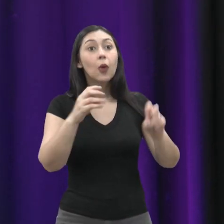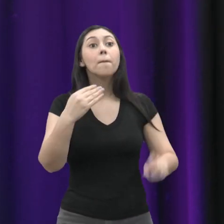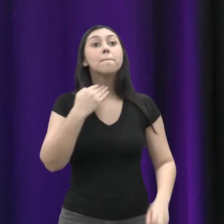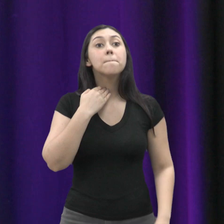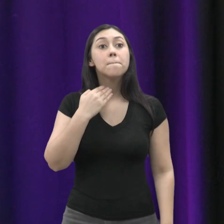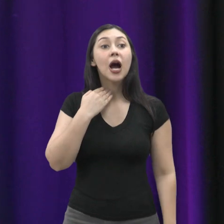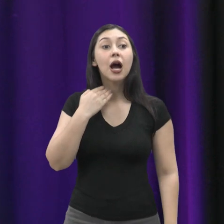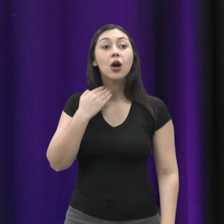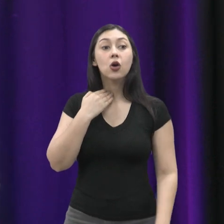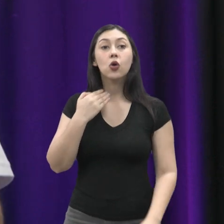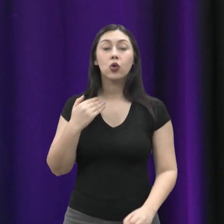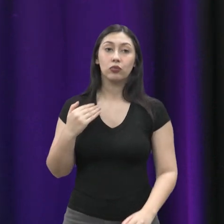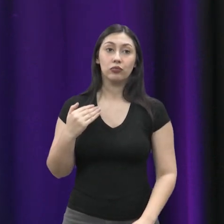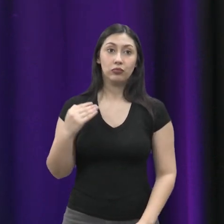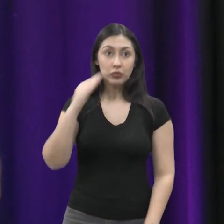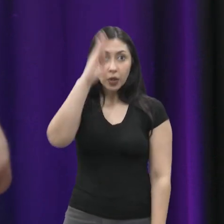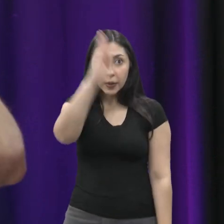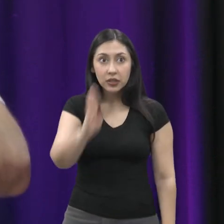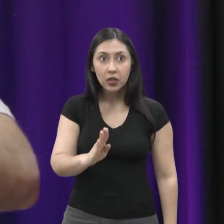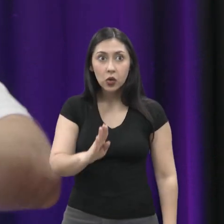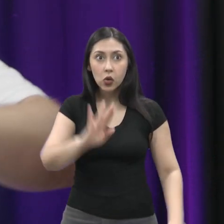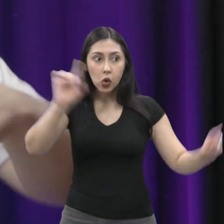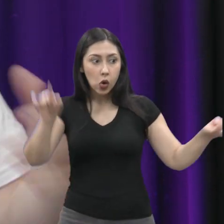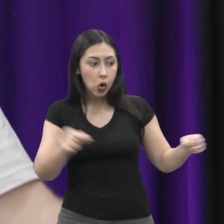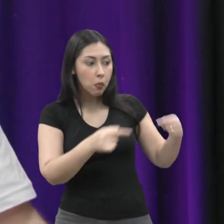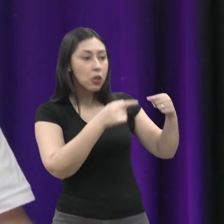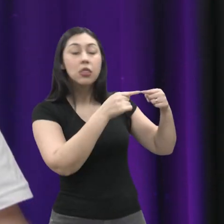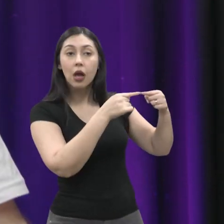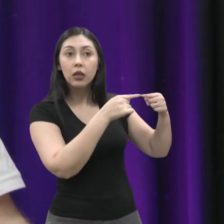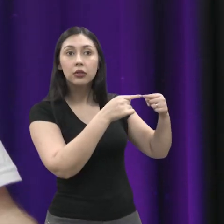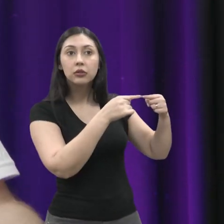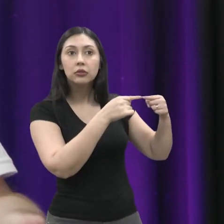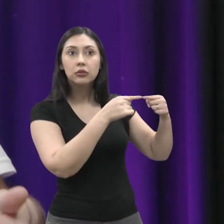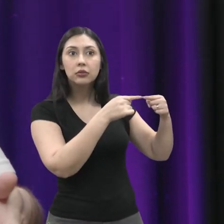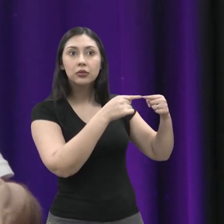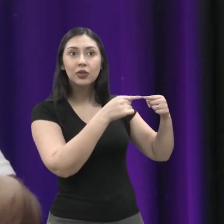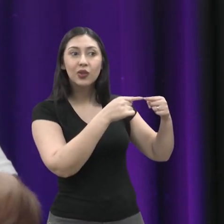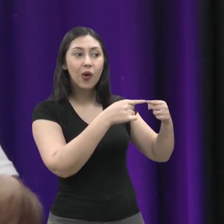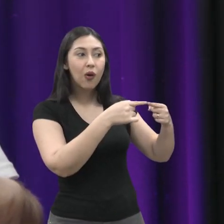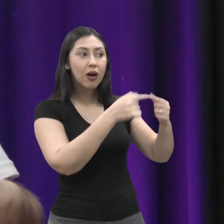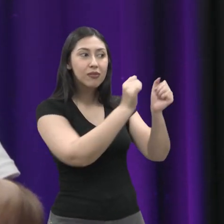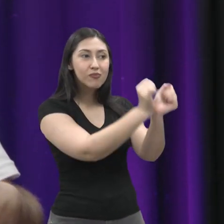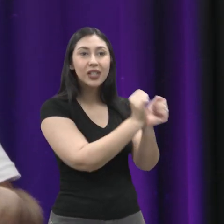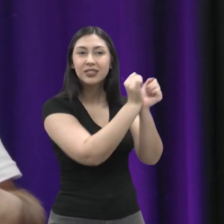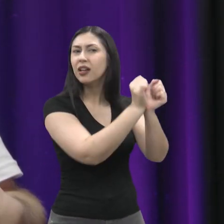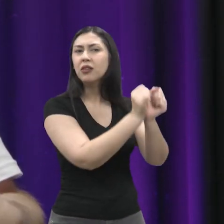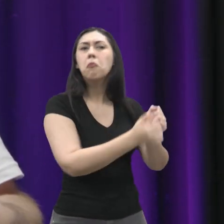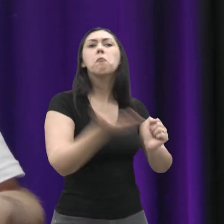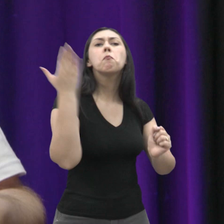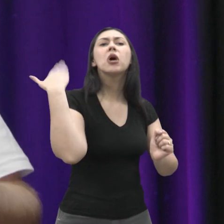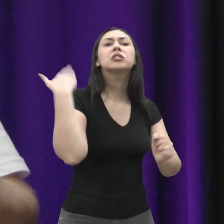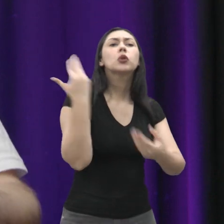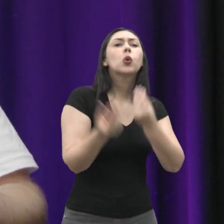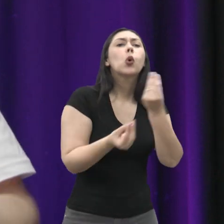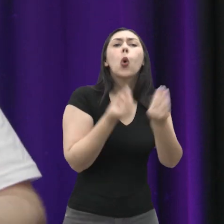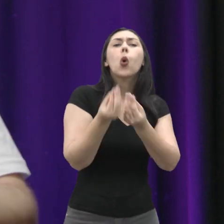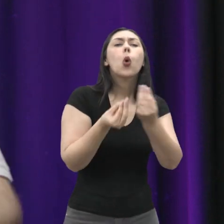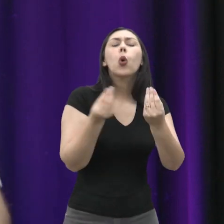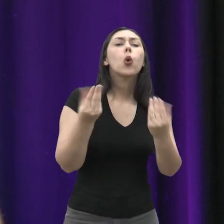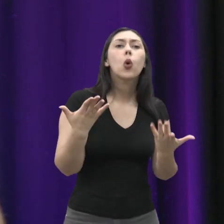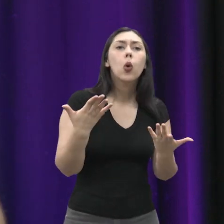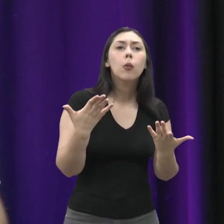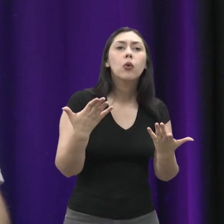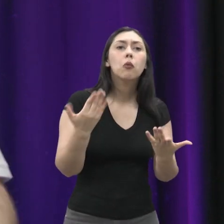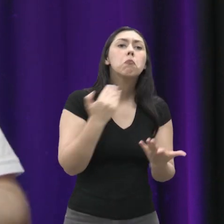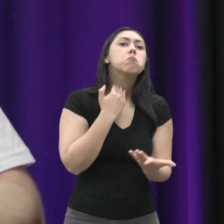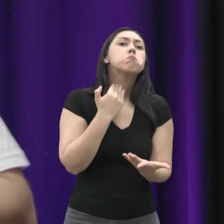sobre a relação do Banco do Brasil com a escravidão, de como que o funcionamento financeiro